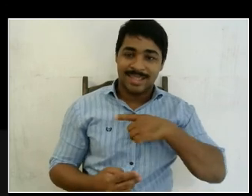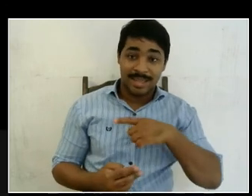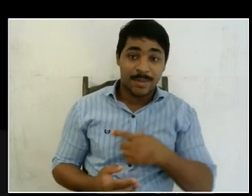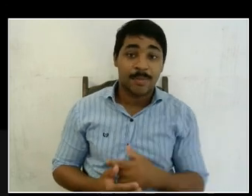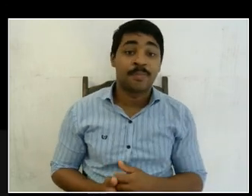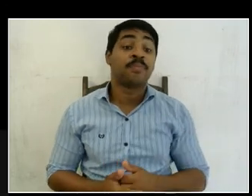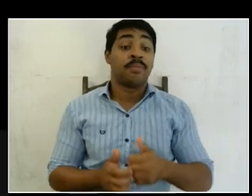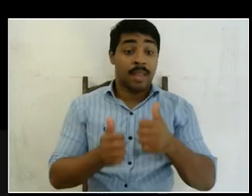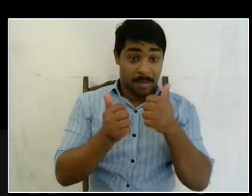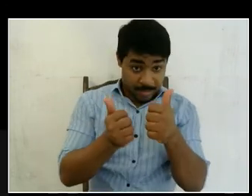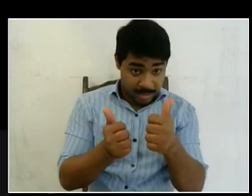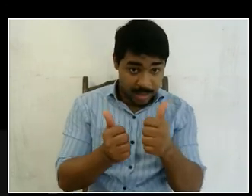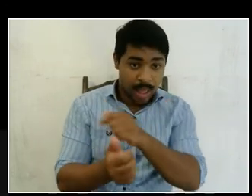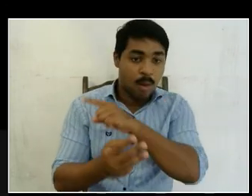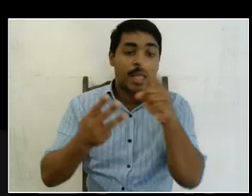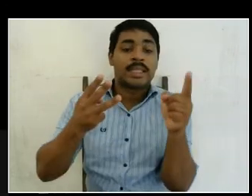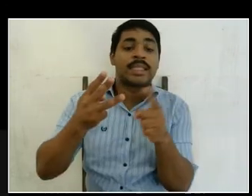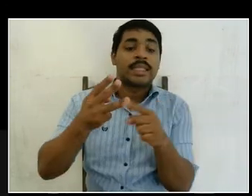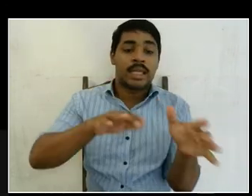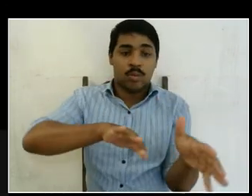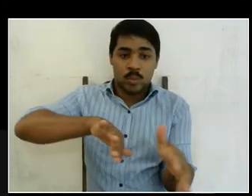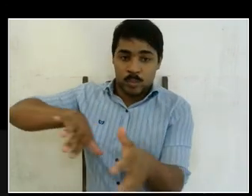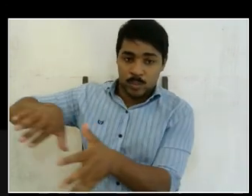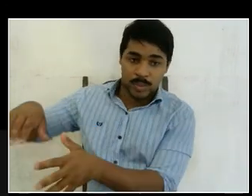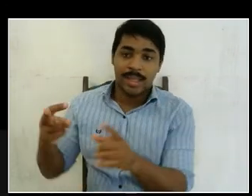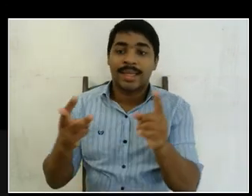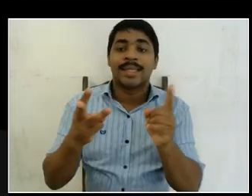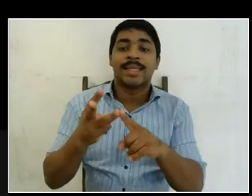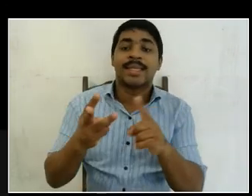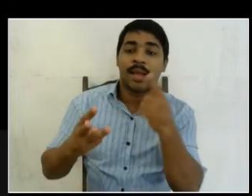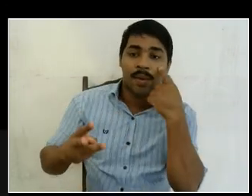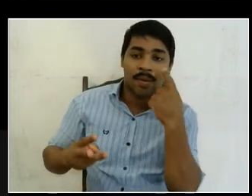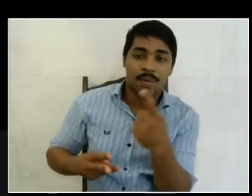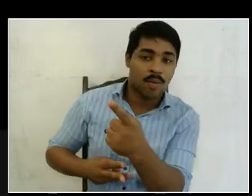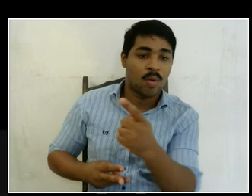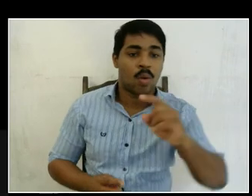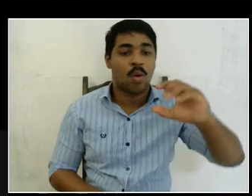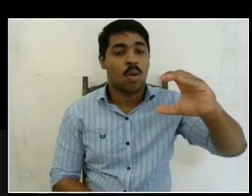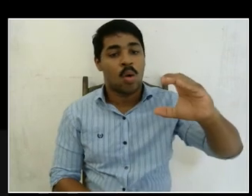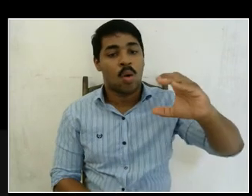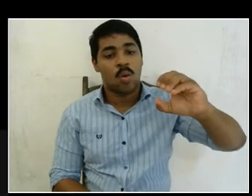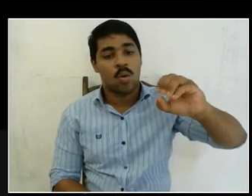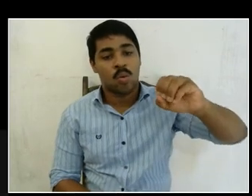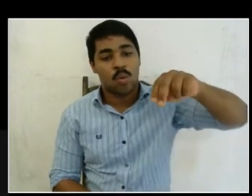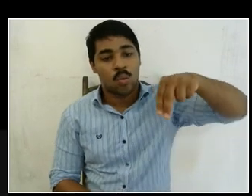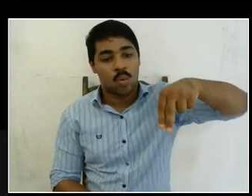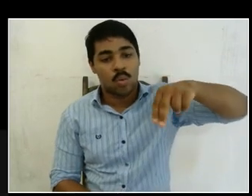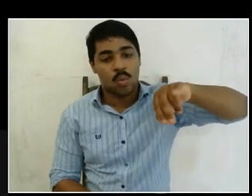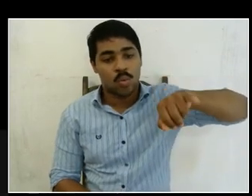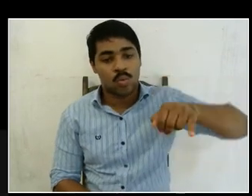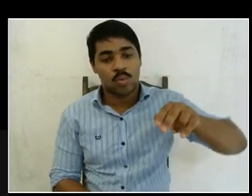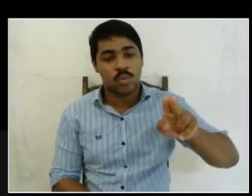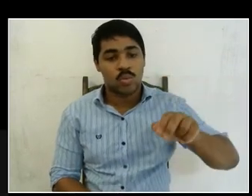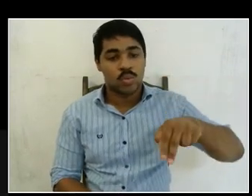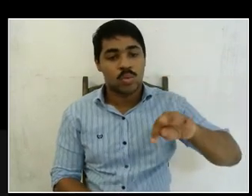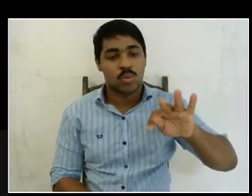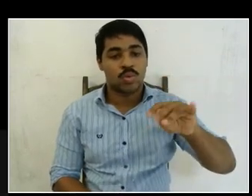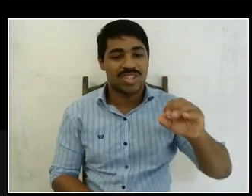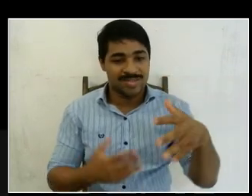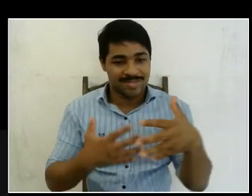Agora a gente vai falar do tecido conjuntivo. Qual seria a característica do tecido conjuntivo? Ele tem muitas